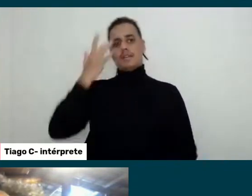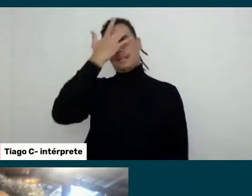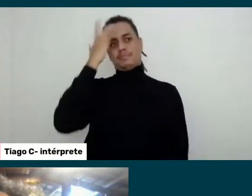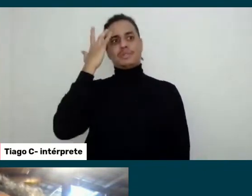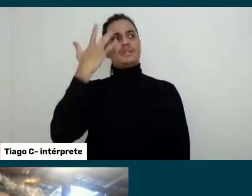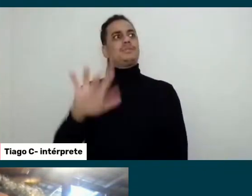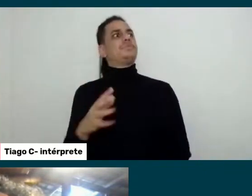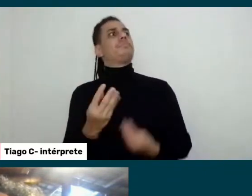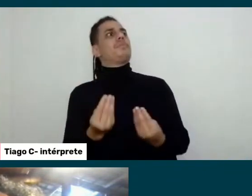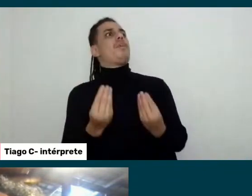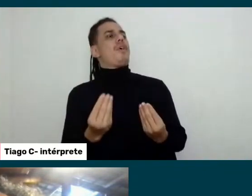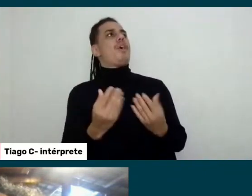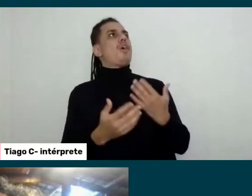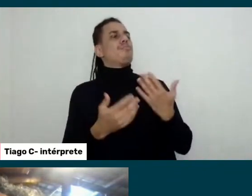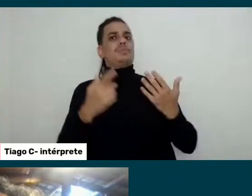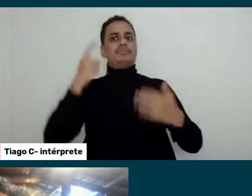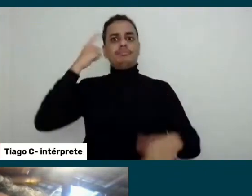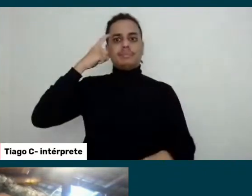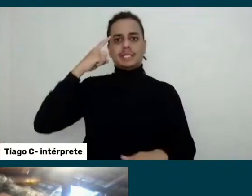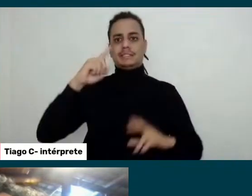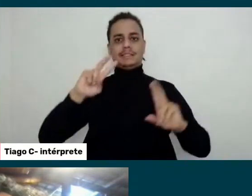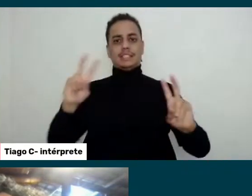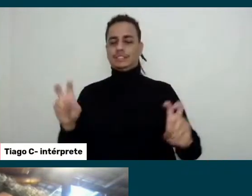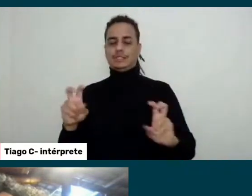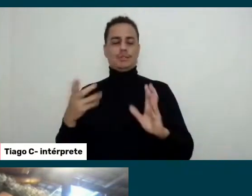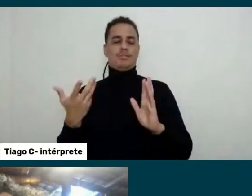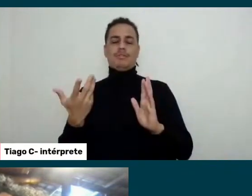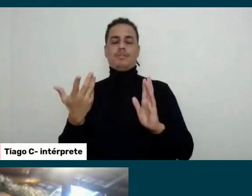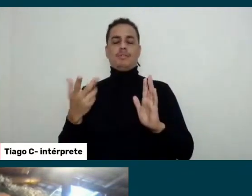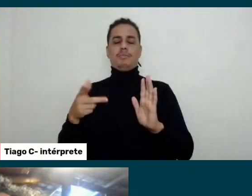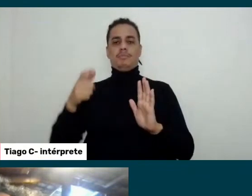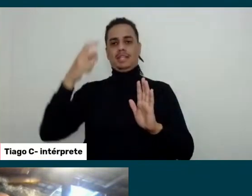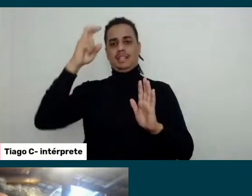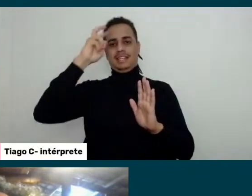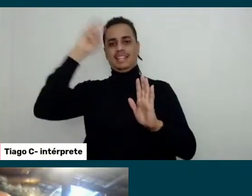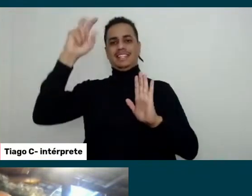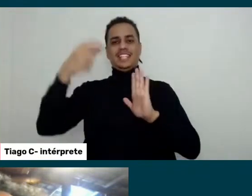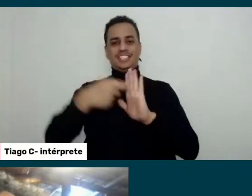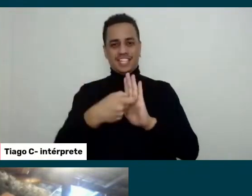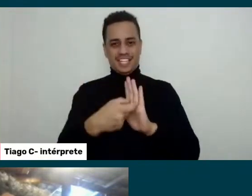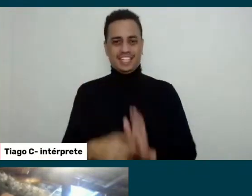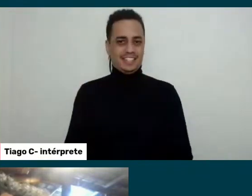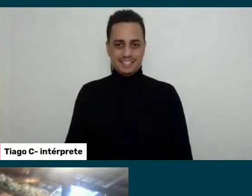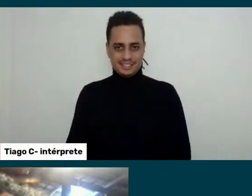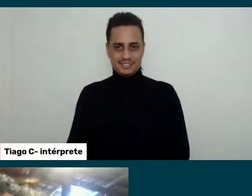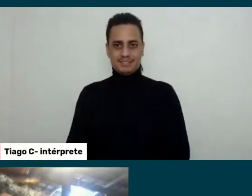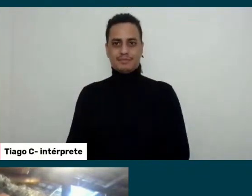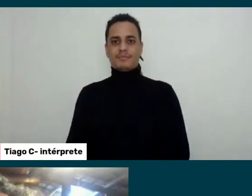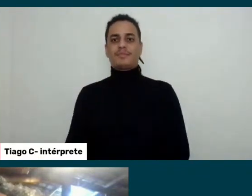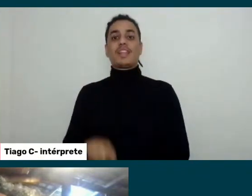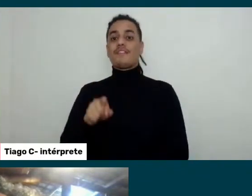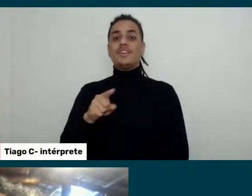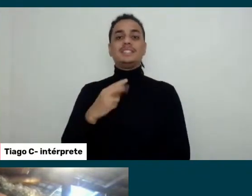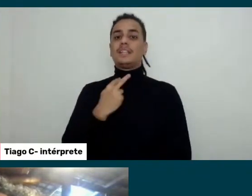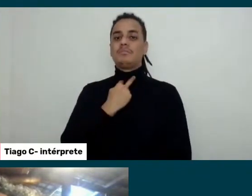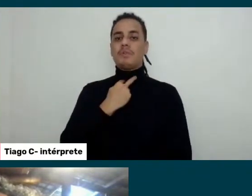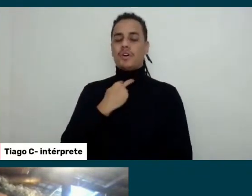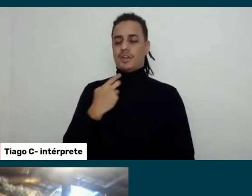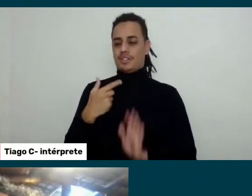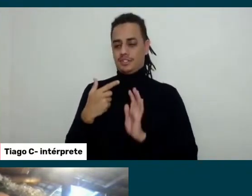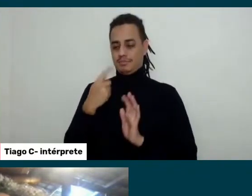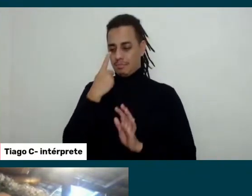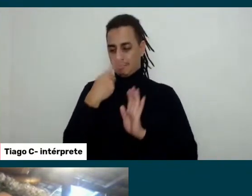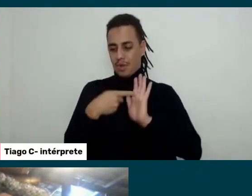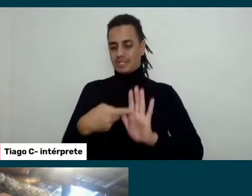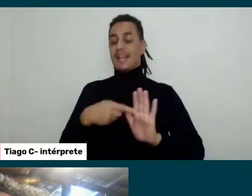comece uma narrativa de inteligência artificial demonstrando que você está mais interessado na tecnologia do que nas